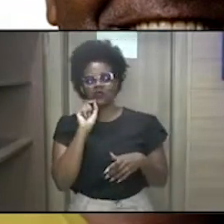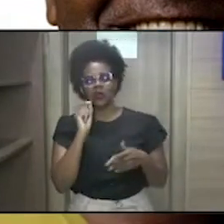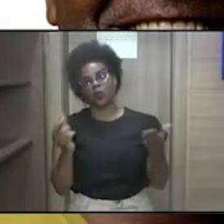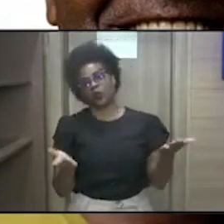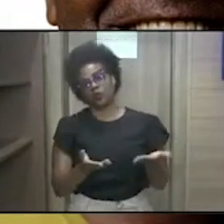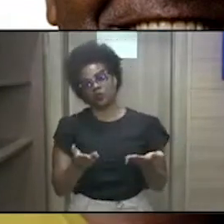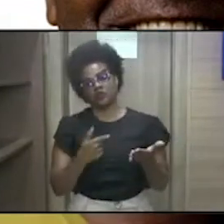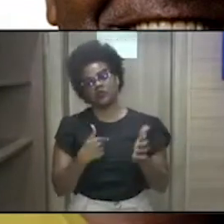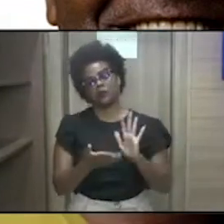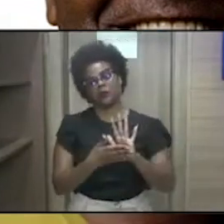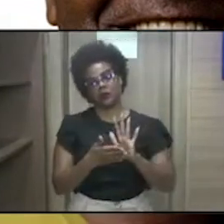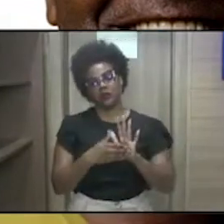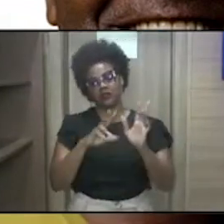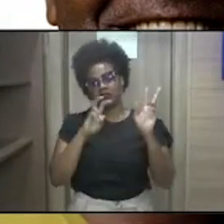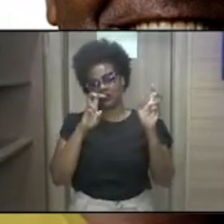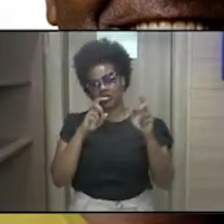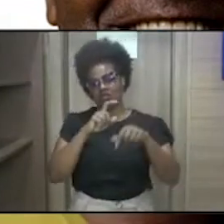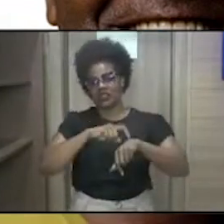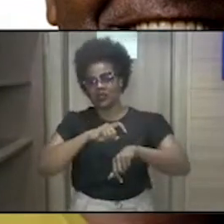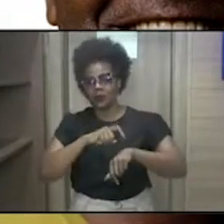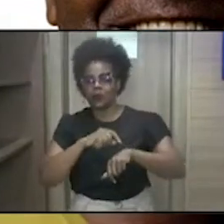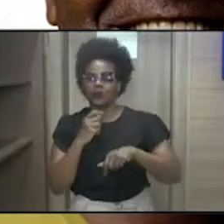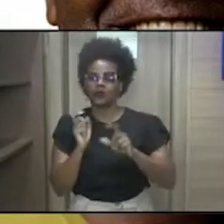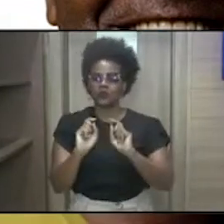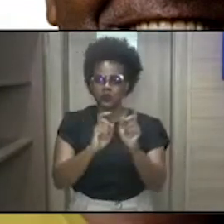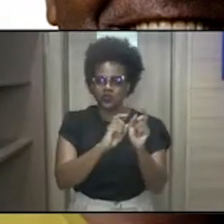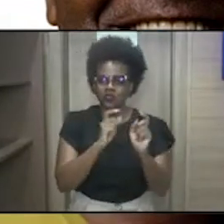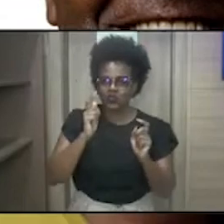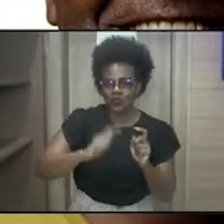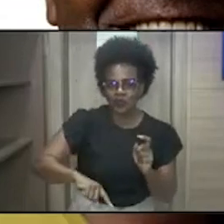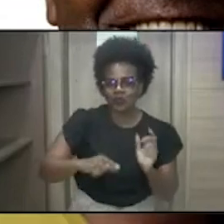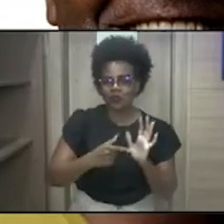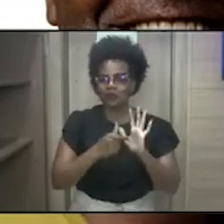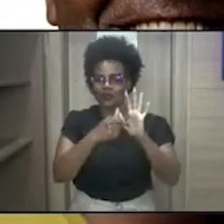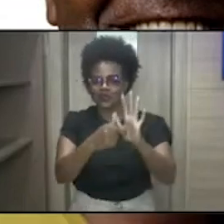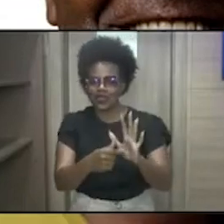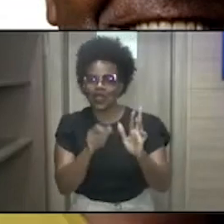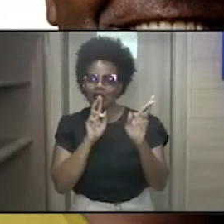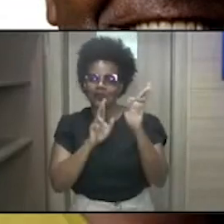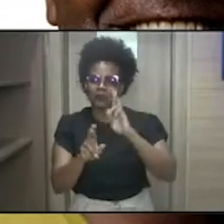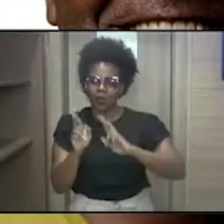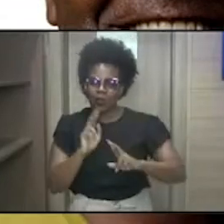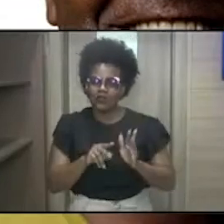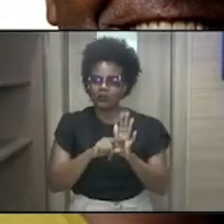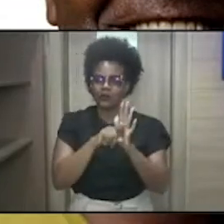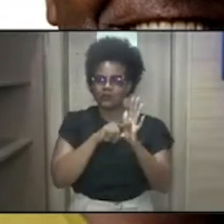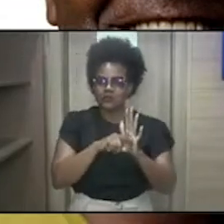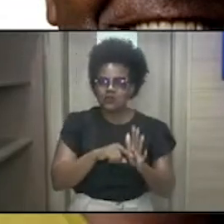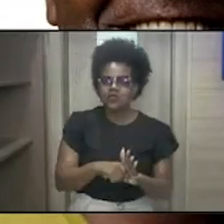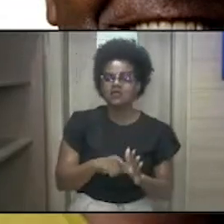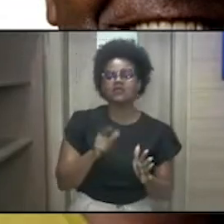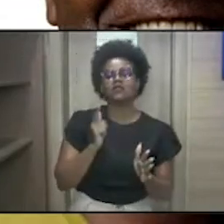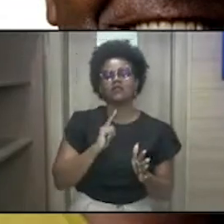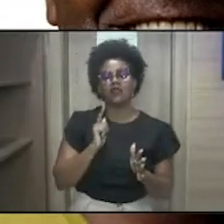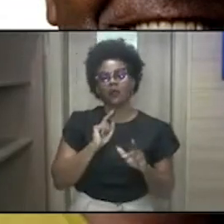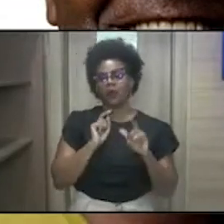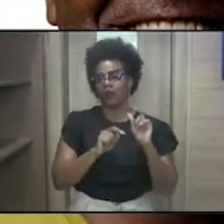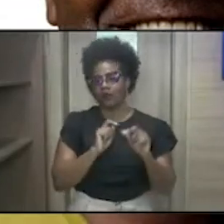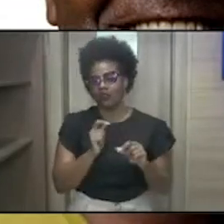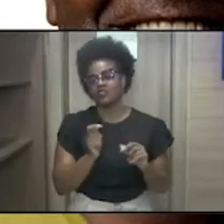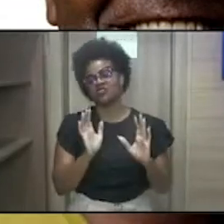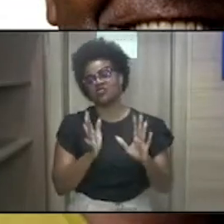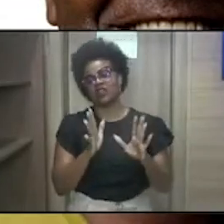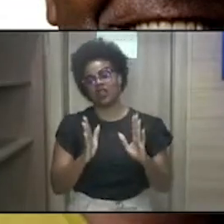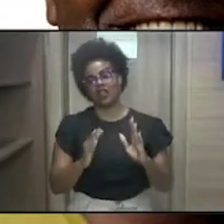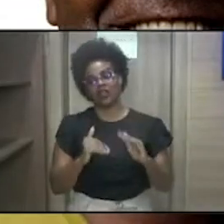hoje vai ter a proposta de ter mais um tempinho, né, para discutir e apresentar os resultados dessa pesquisa. São resultados já